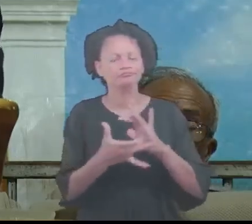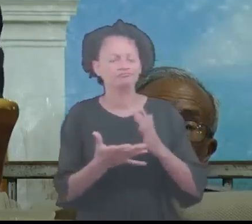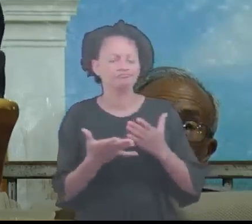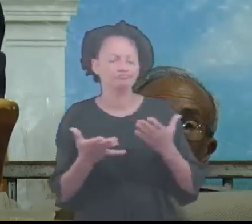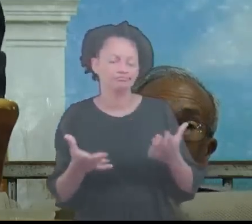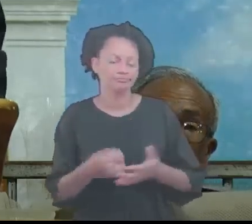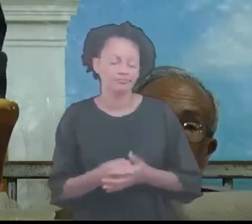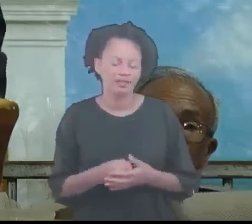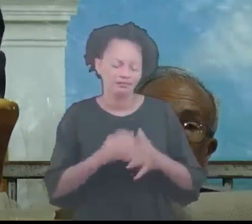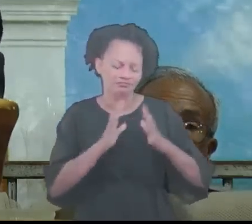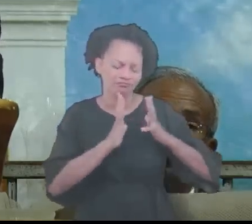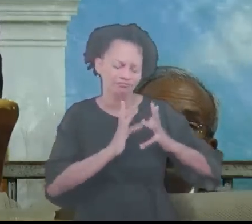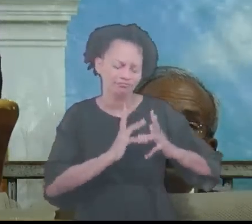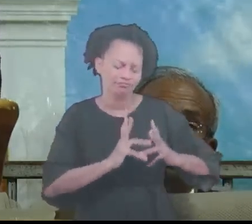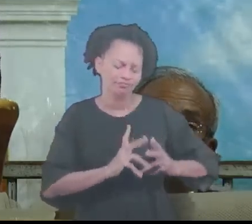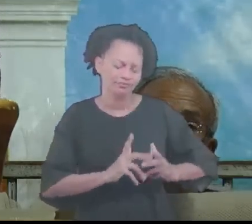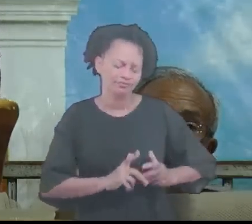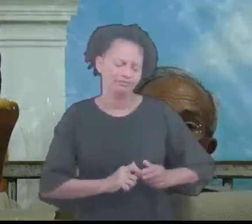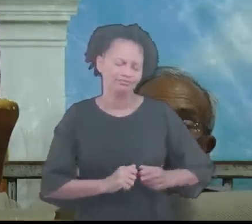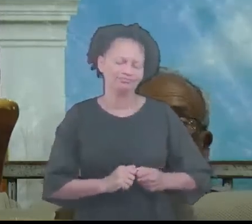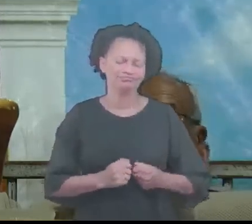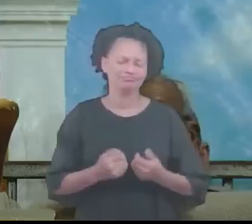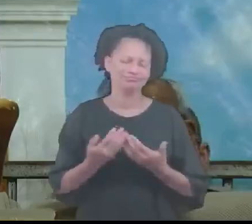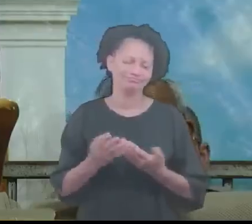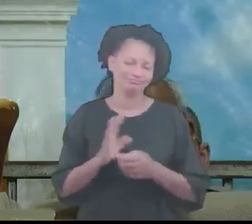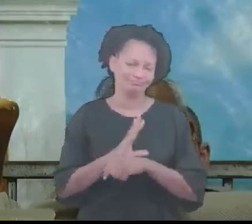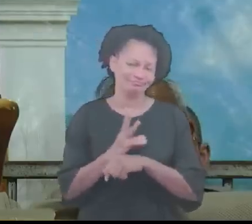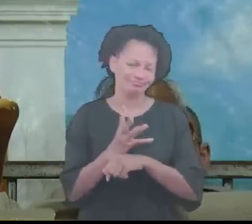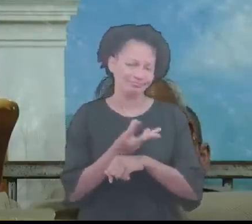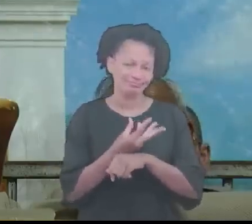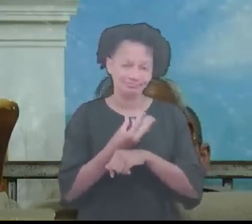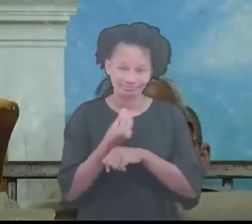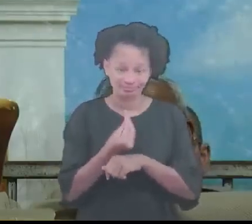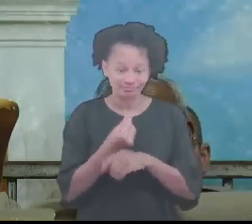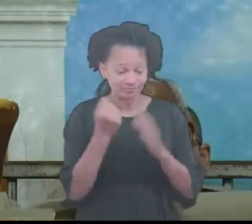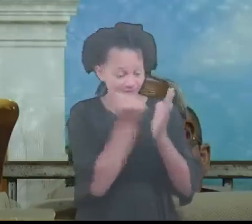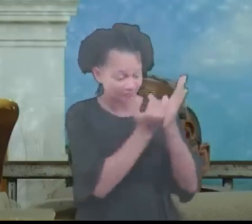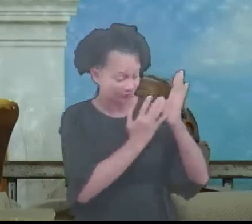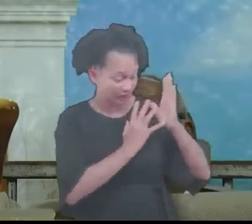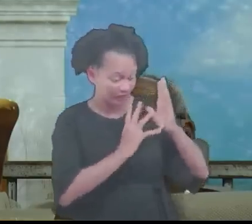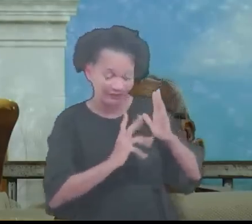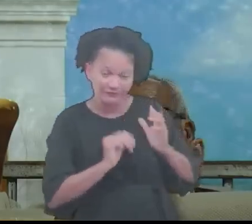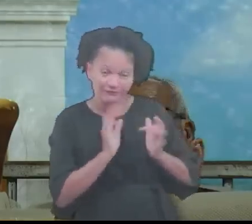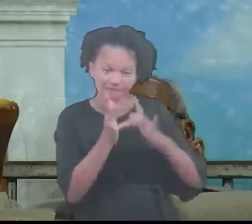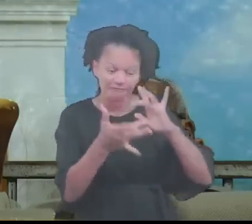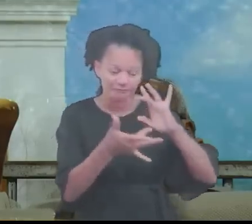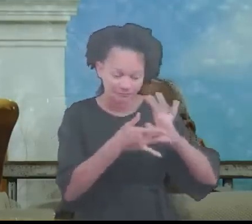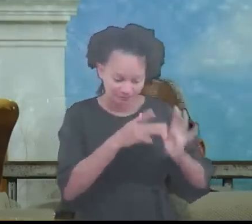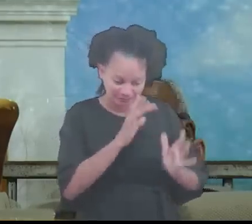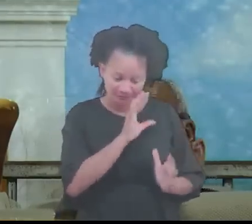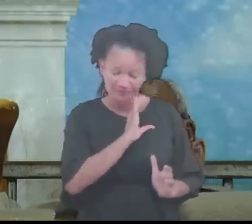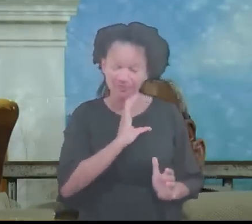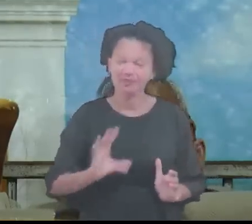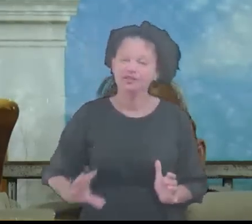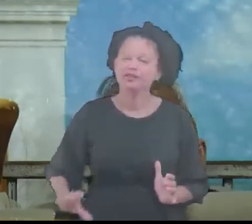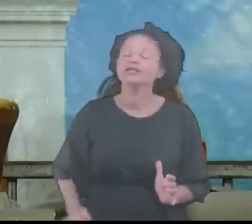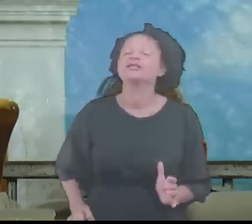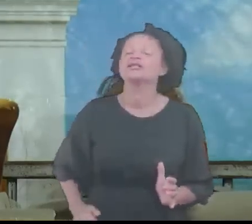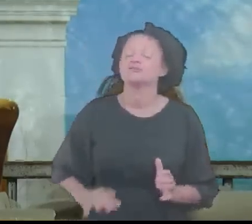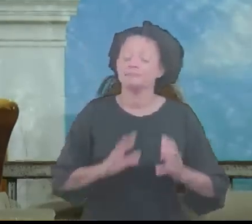ele purifica a igreja. O sangue de Jesus Cristo nos purifica. Verbo do